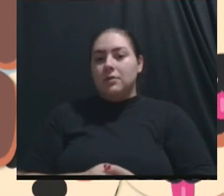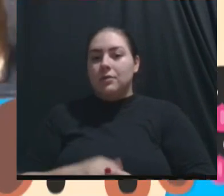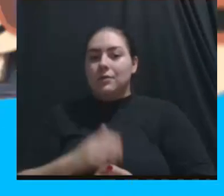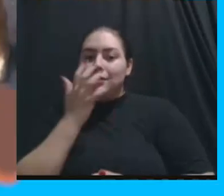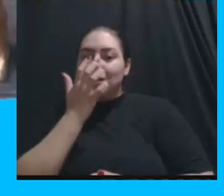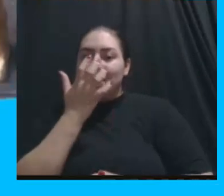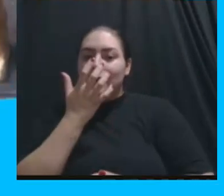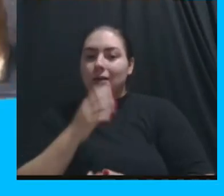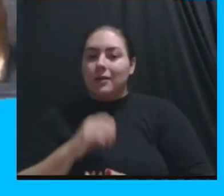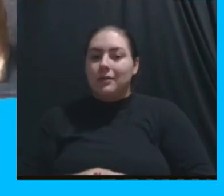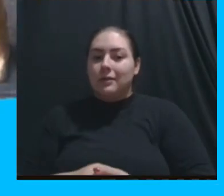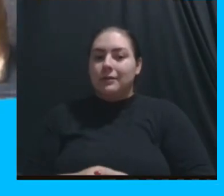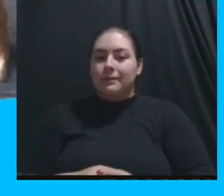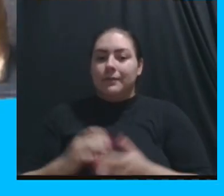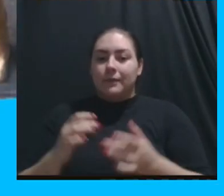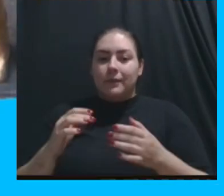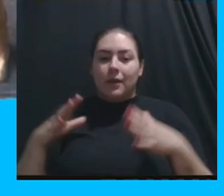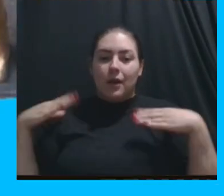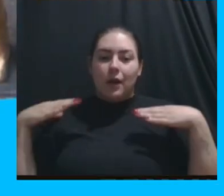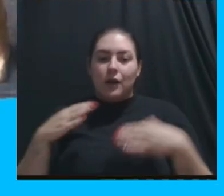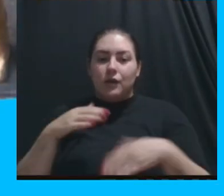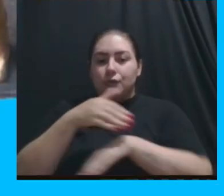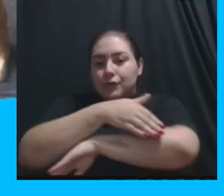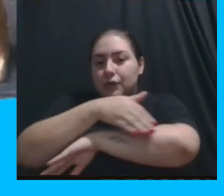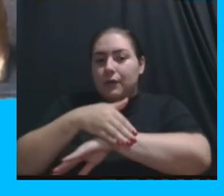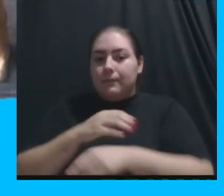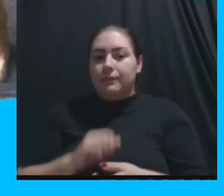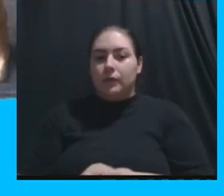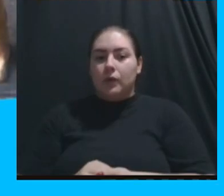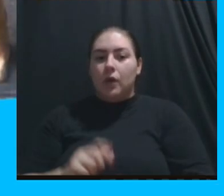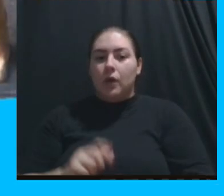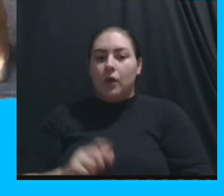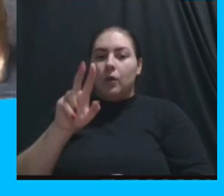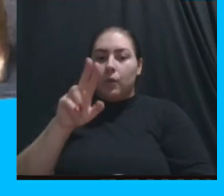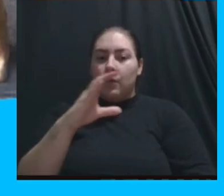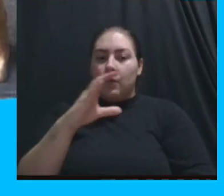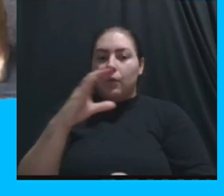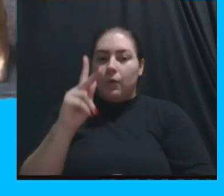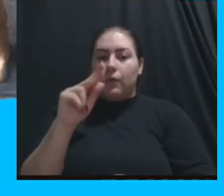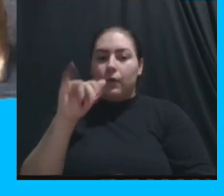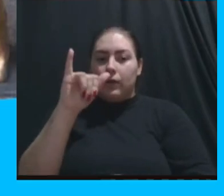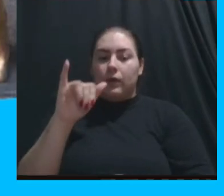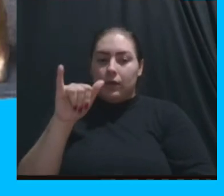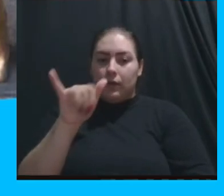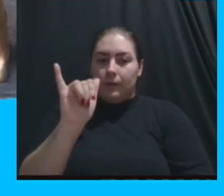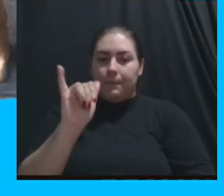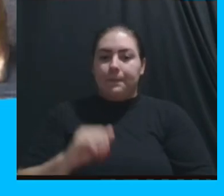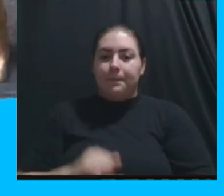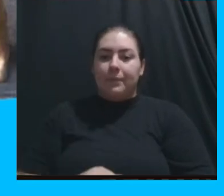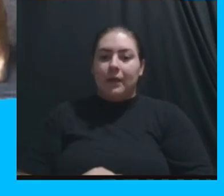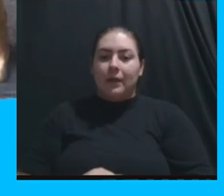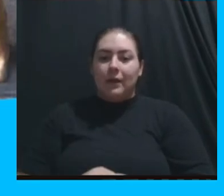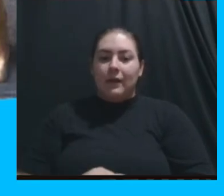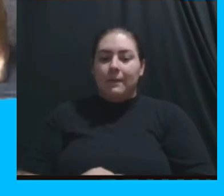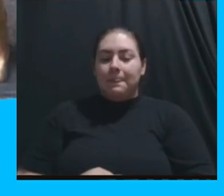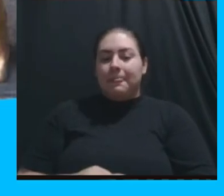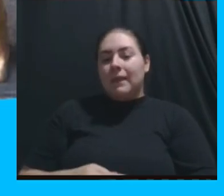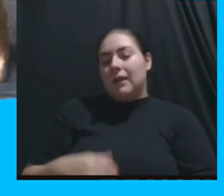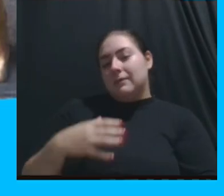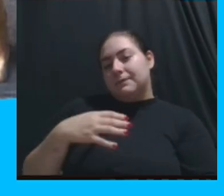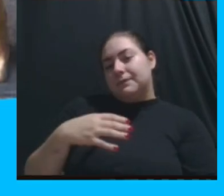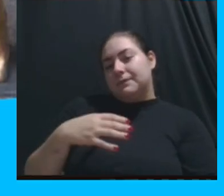Rua. Luke é um filhote de 8 meses, cheio de energia. Sociável, é